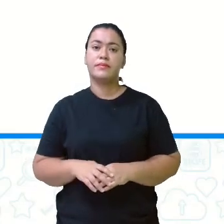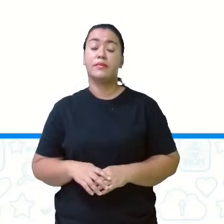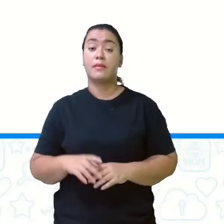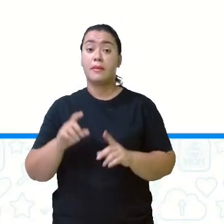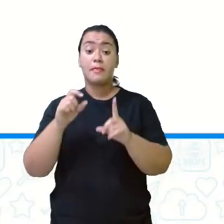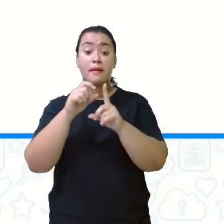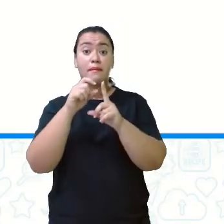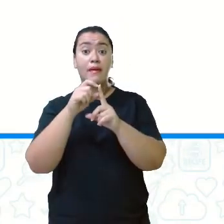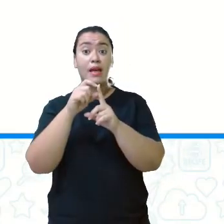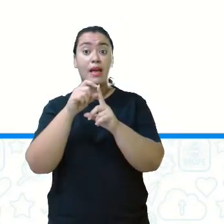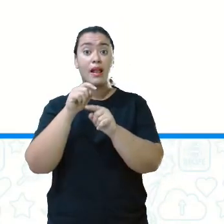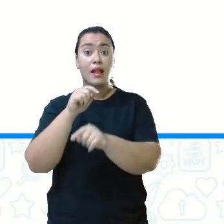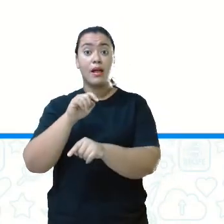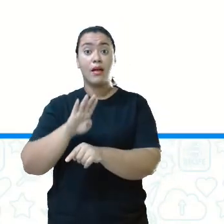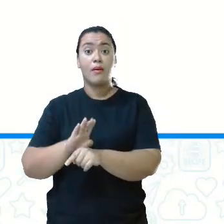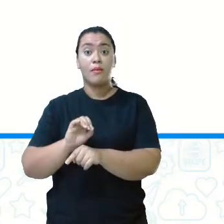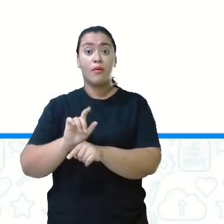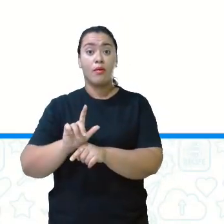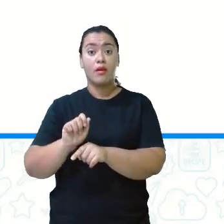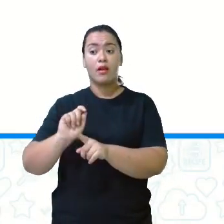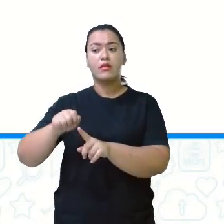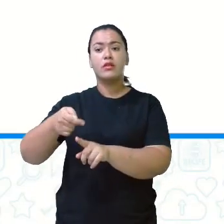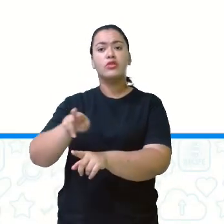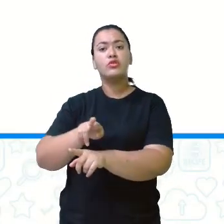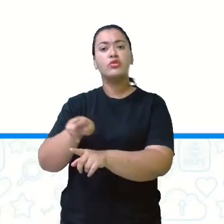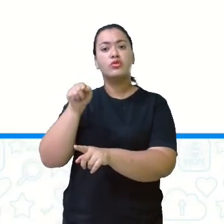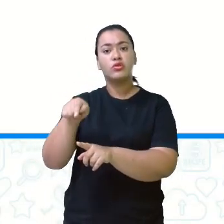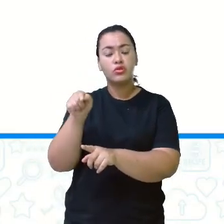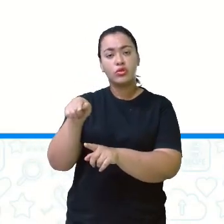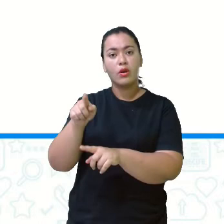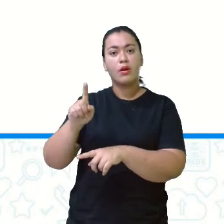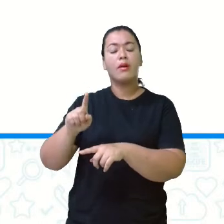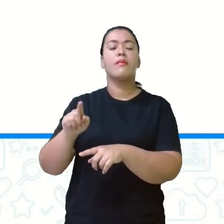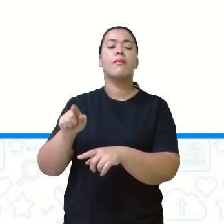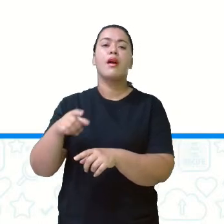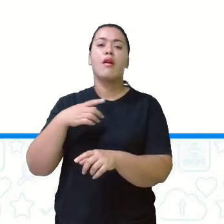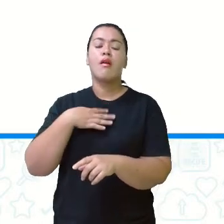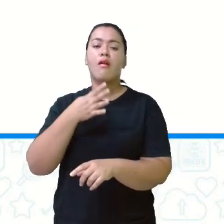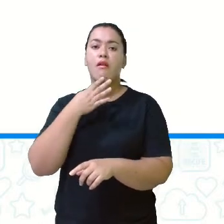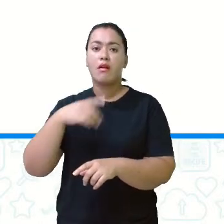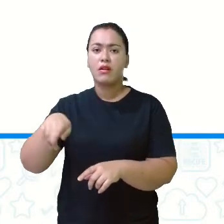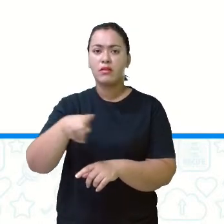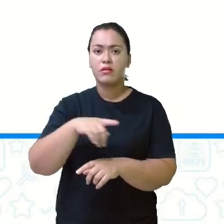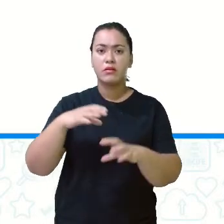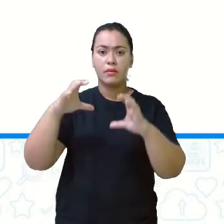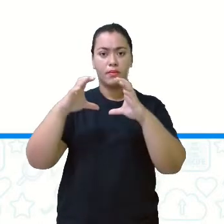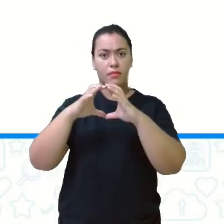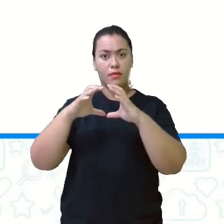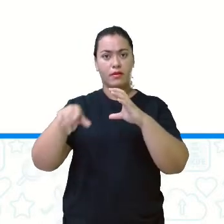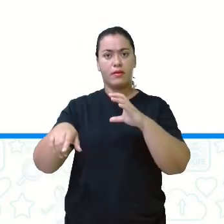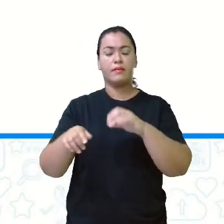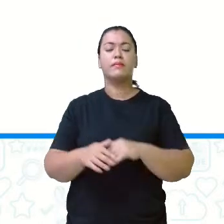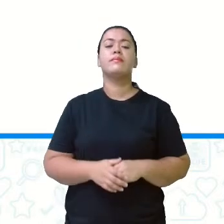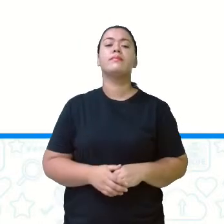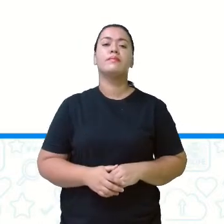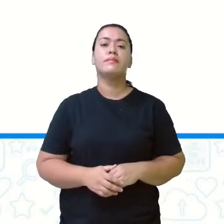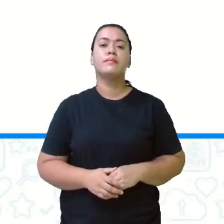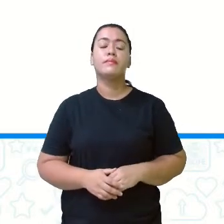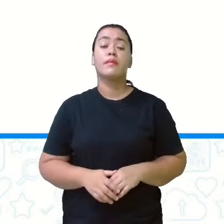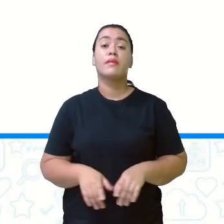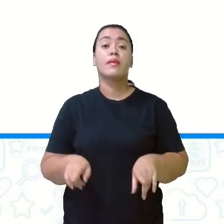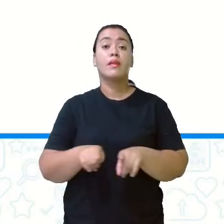palavra bola dá nome a este objeto, tá certo? Que vocês conhecem muito bem, todo mundo já brincou de bola, tá?